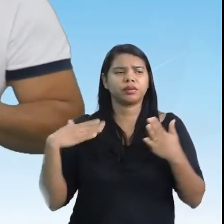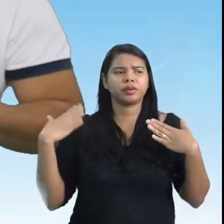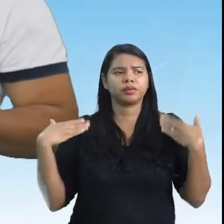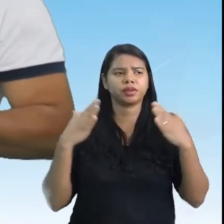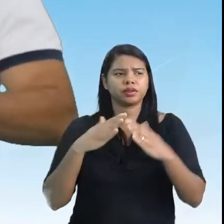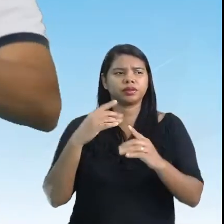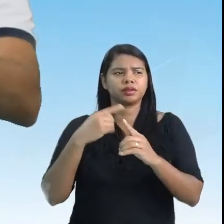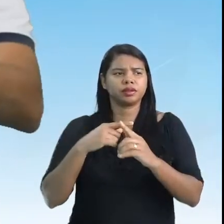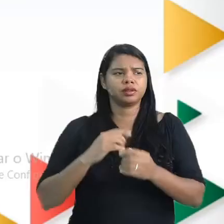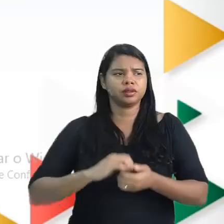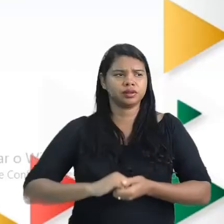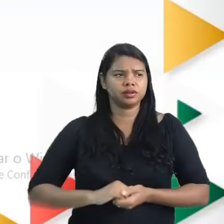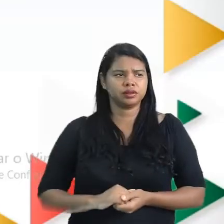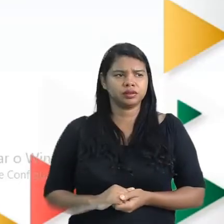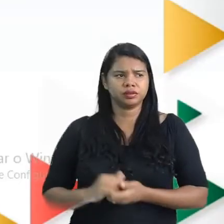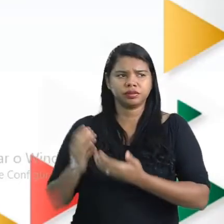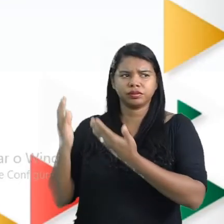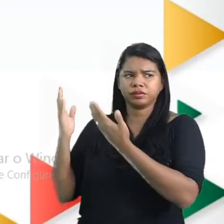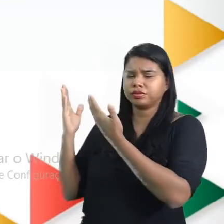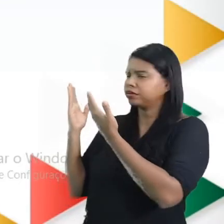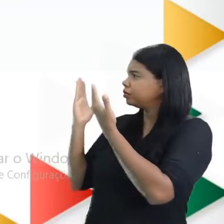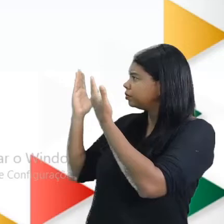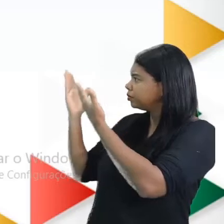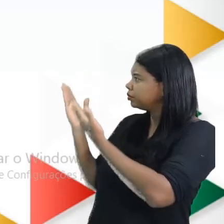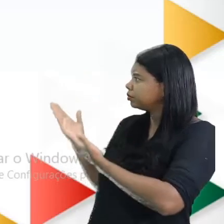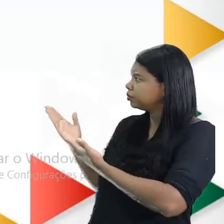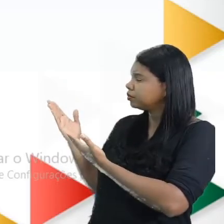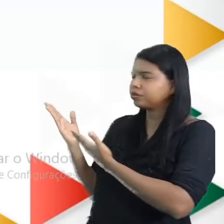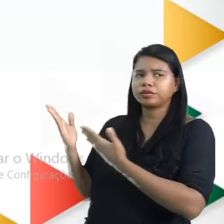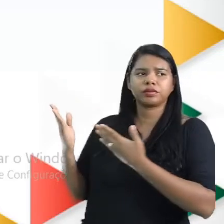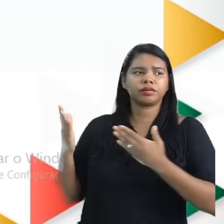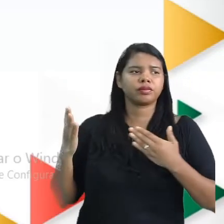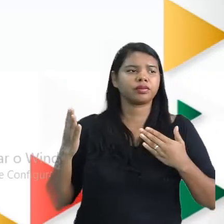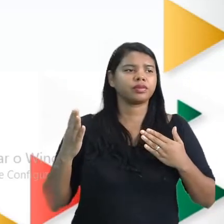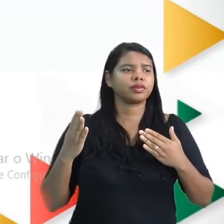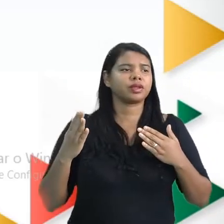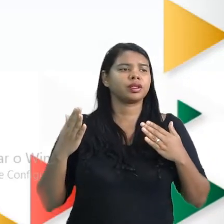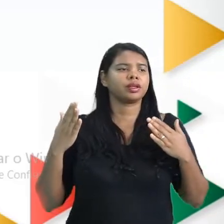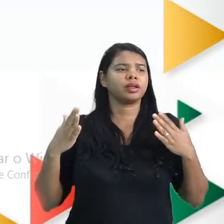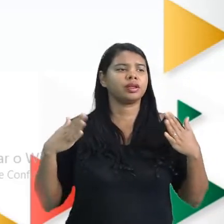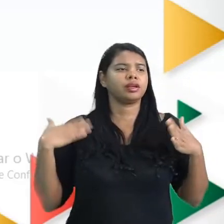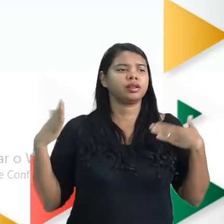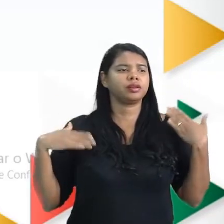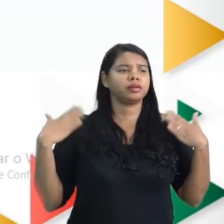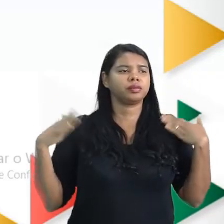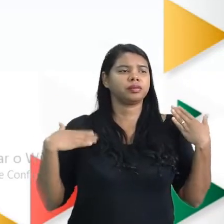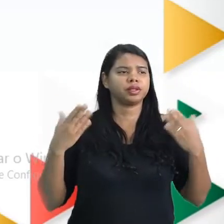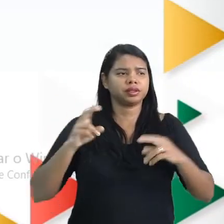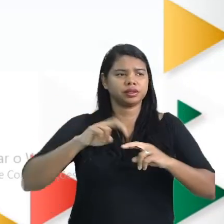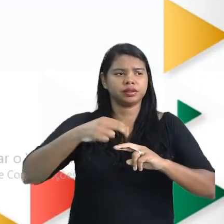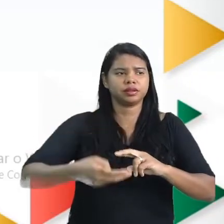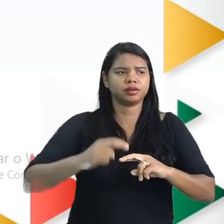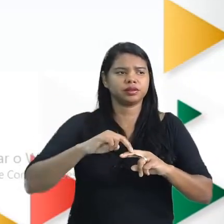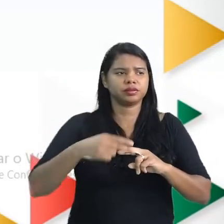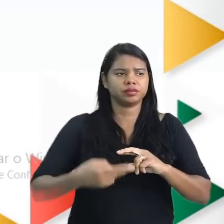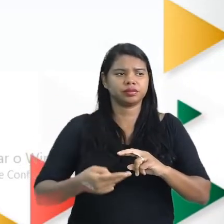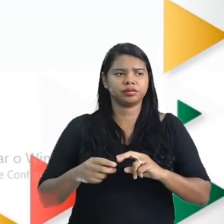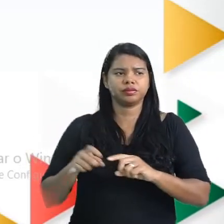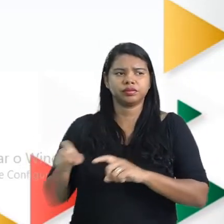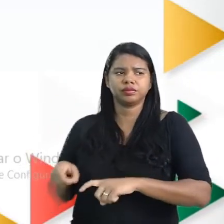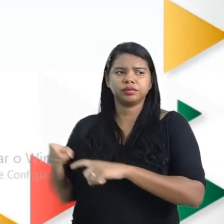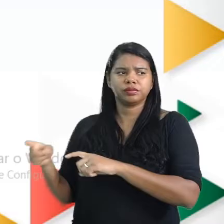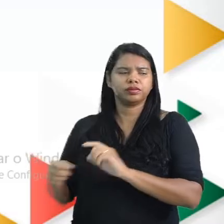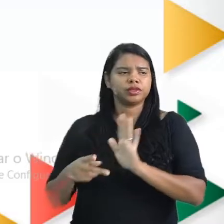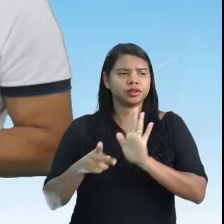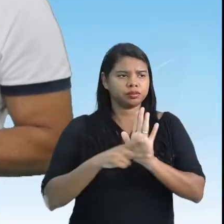do violão. Essa que está na tela é a imagem hoje da piscina lá do Sítio Silvânia, que pertence